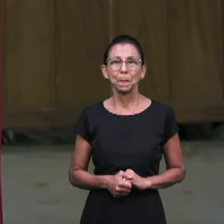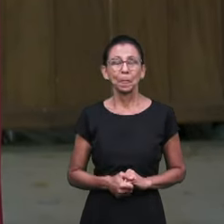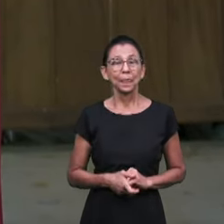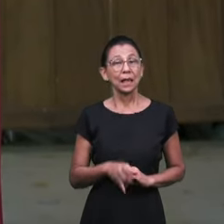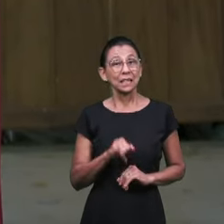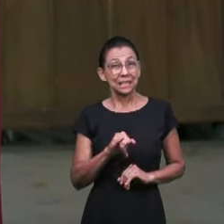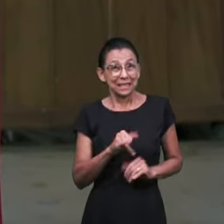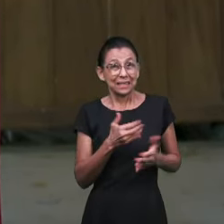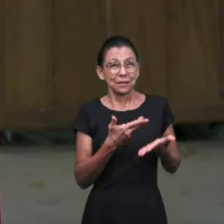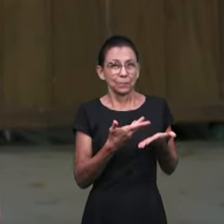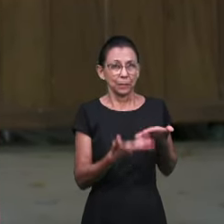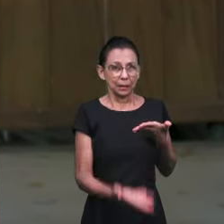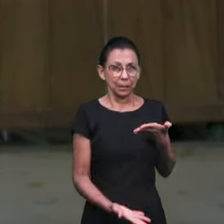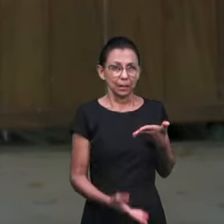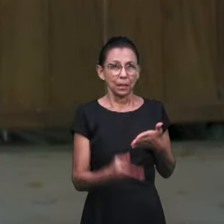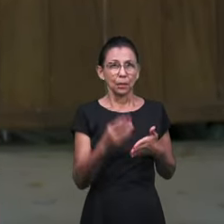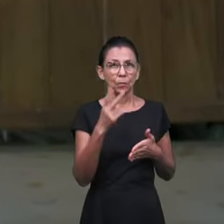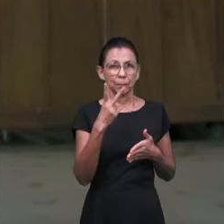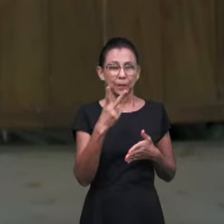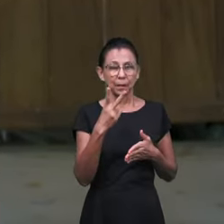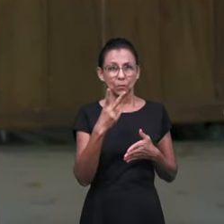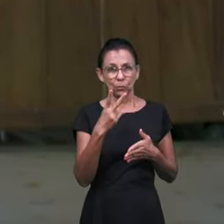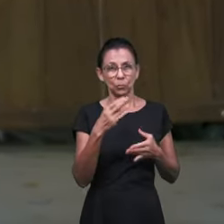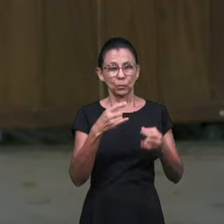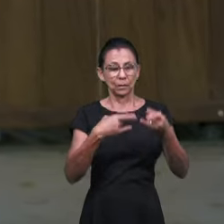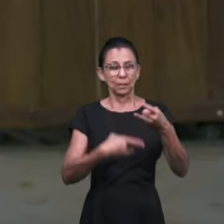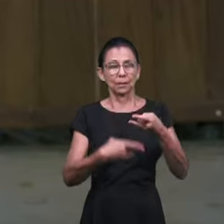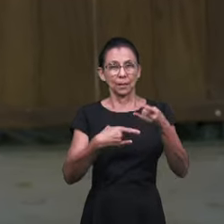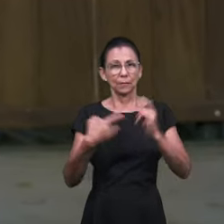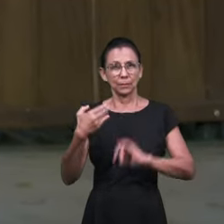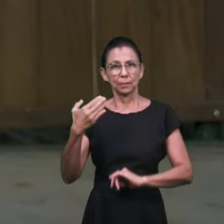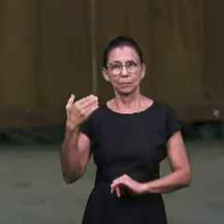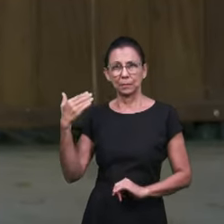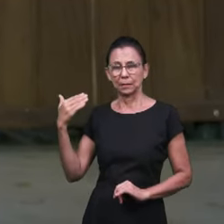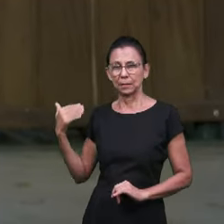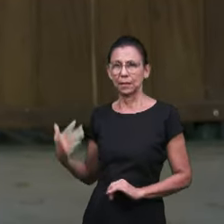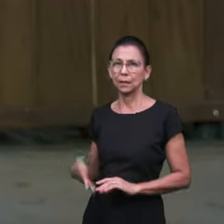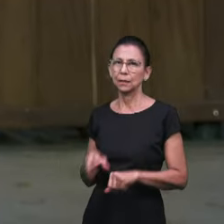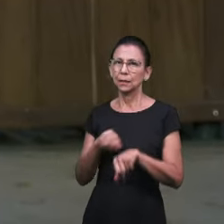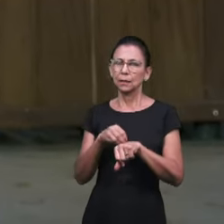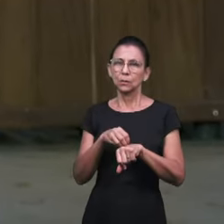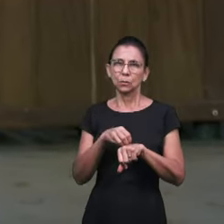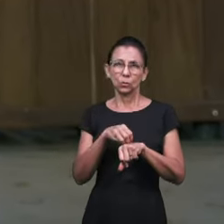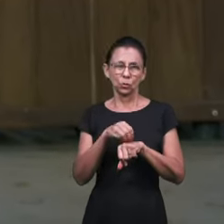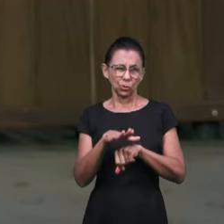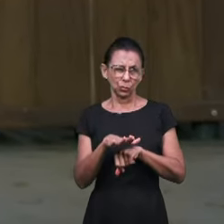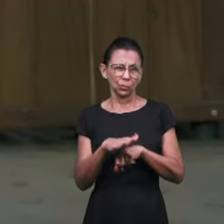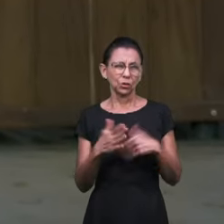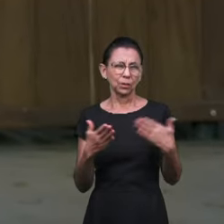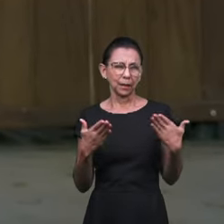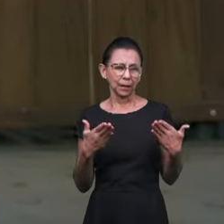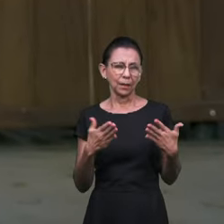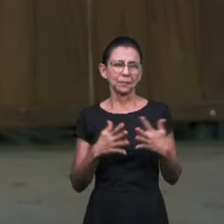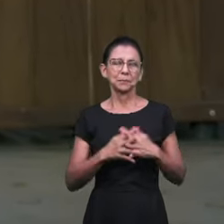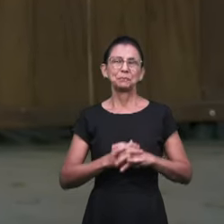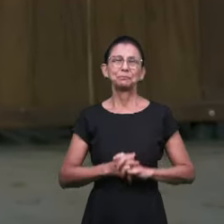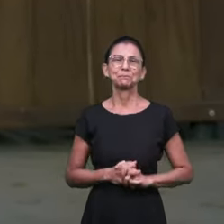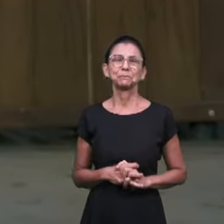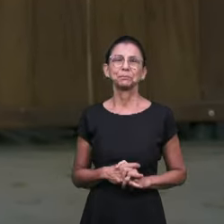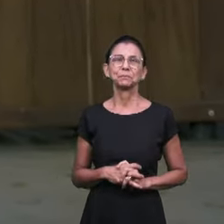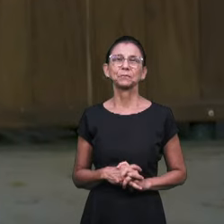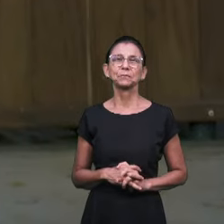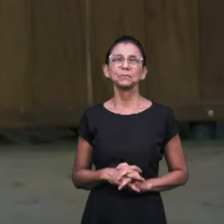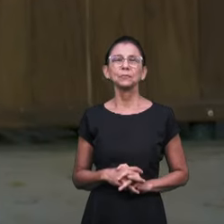perdeu as duas últimas lives, nós aconselhamos aquela de ontem e a de anteontem, nós te aconselhamos